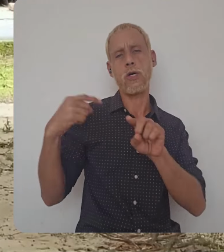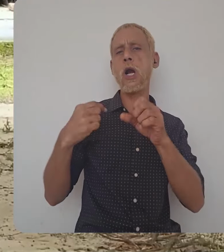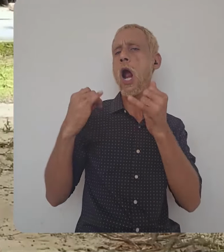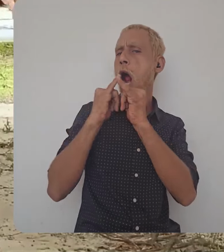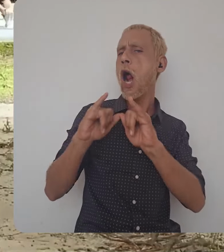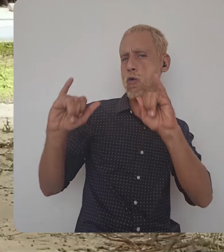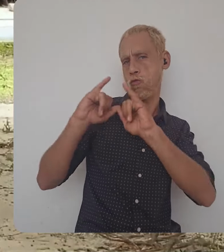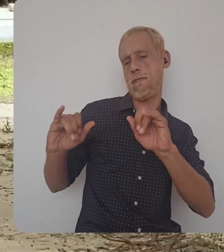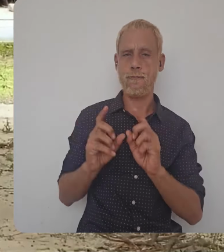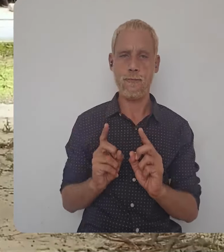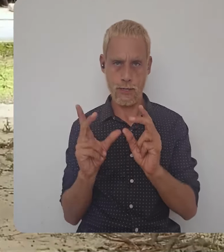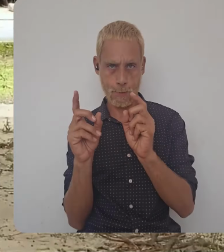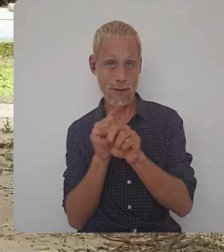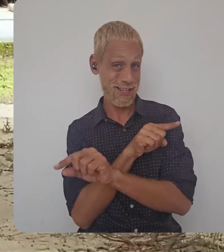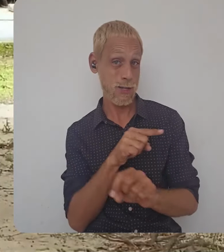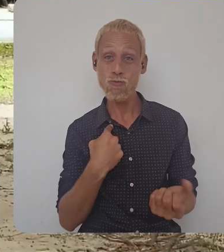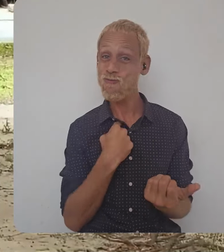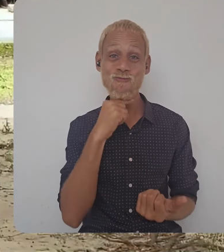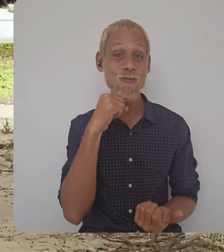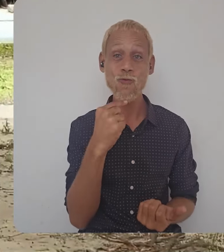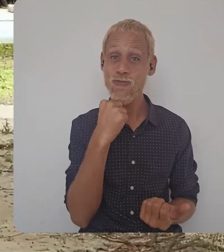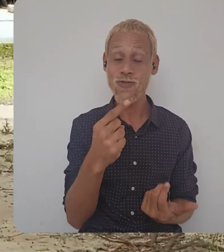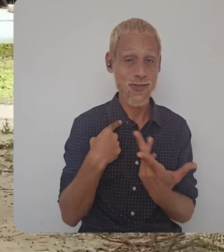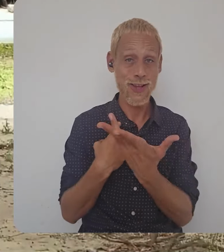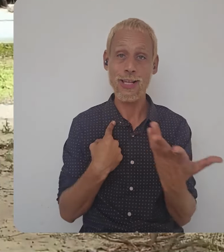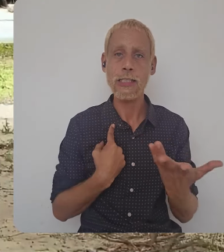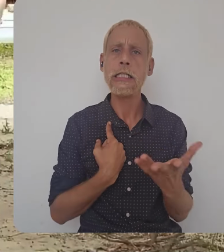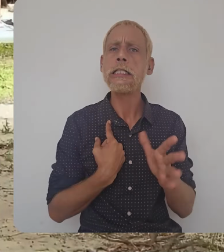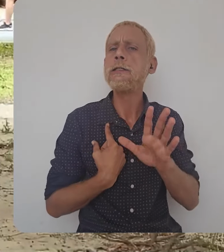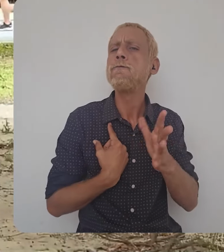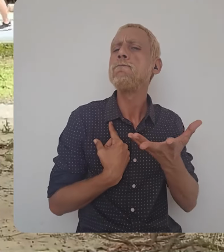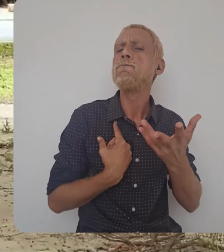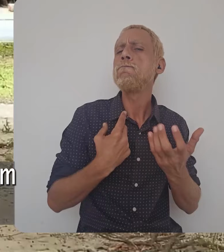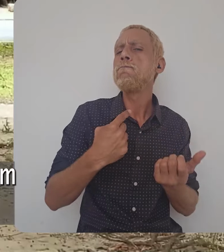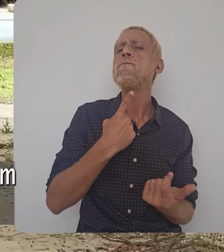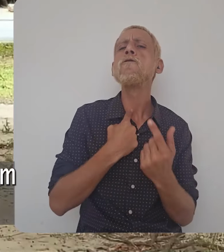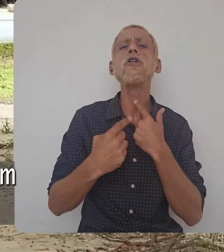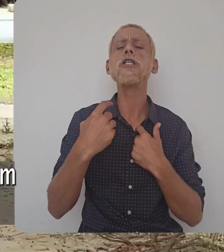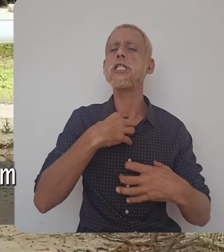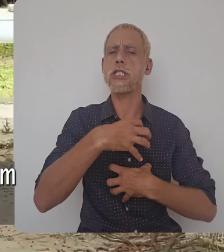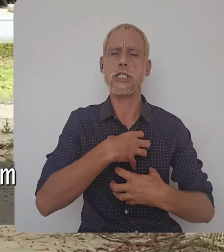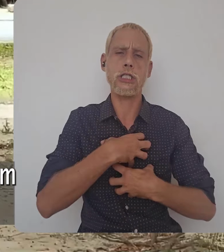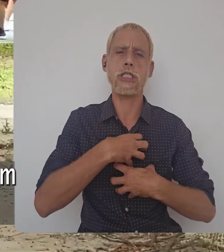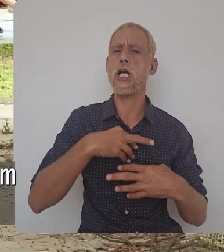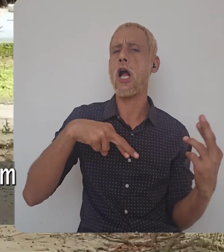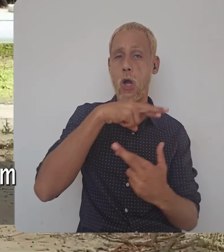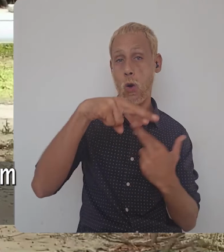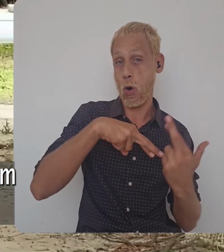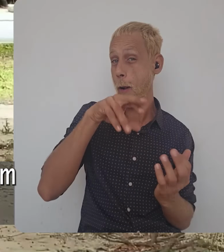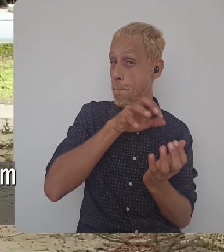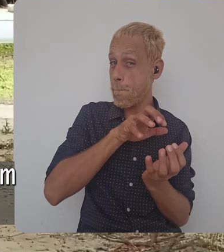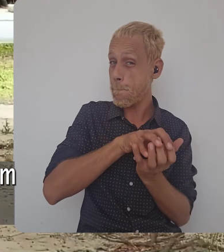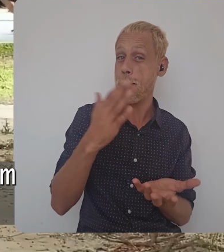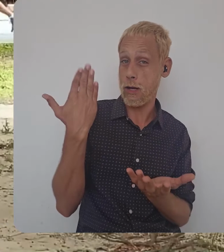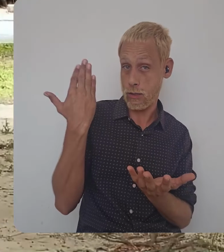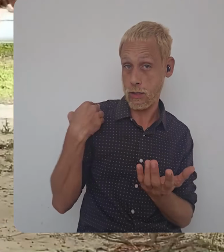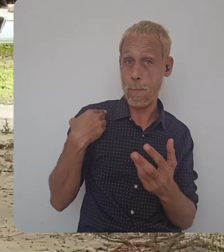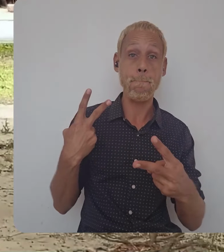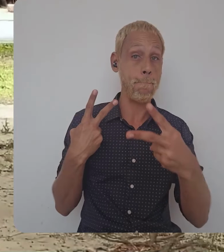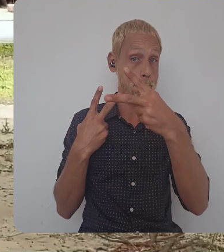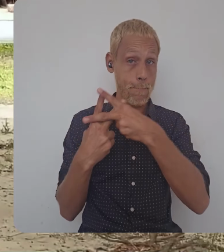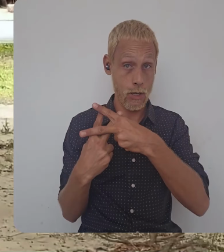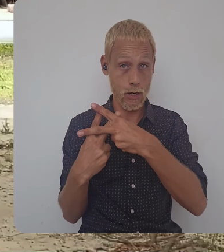questão de anúncios, vender anúncios. Só que ele não conseguia fugir dessa sua raiz revolucionária, né? Que era bastante comum no Pernambuco daquela época.